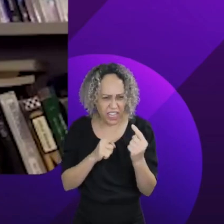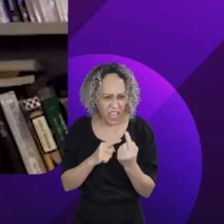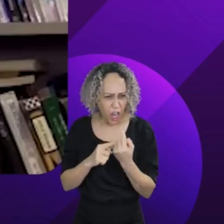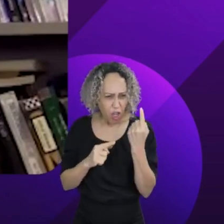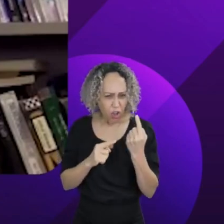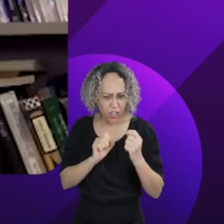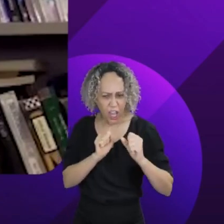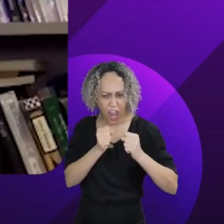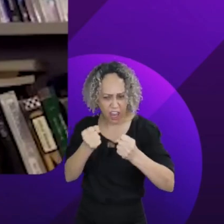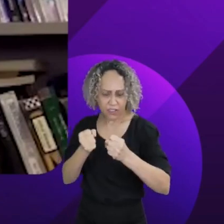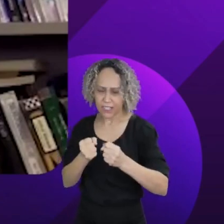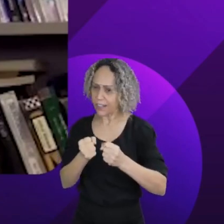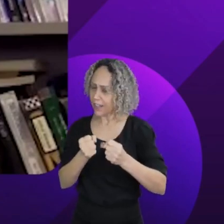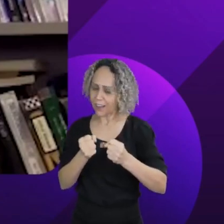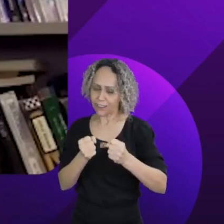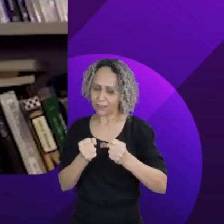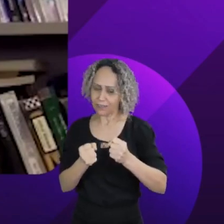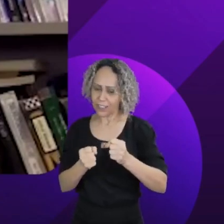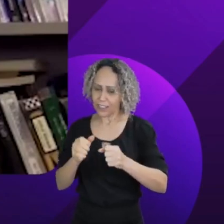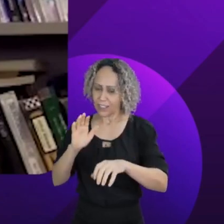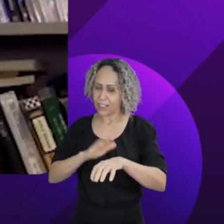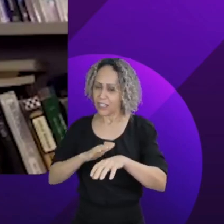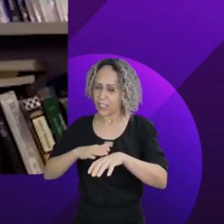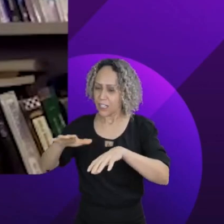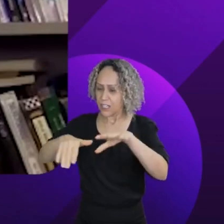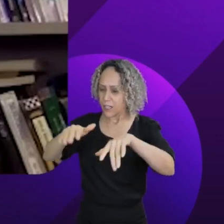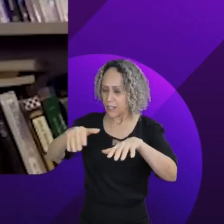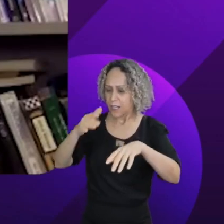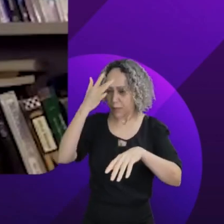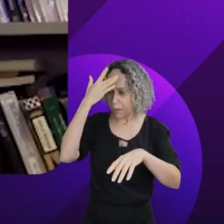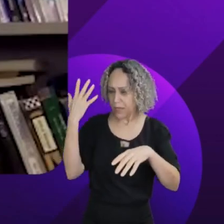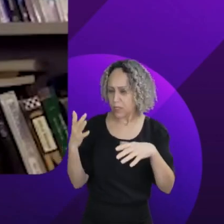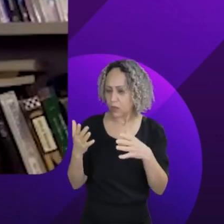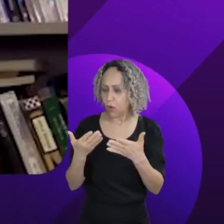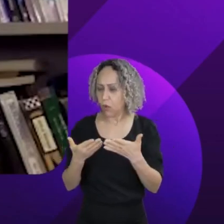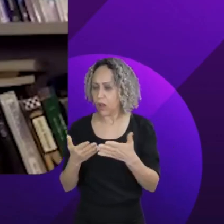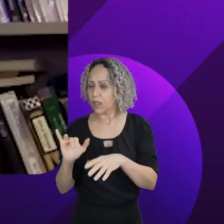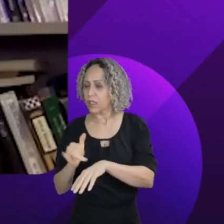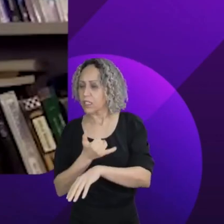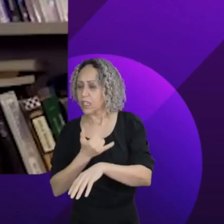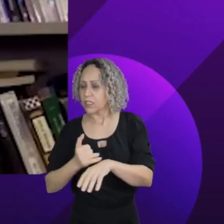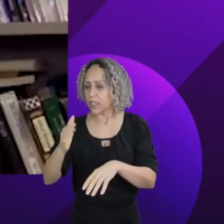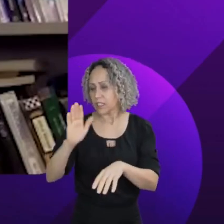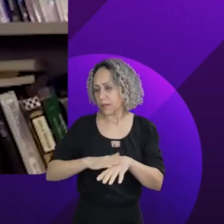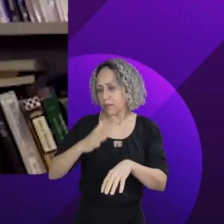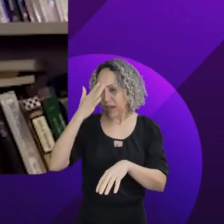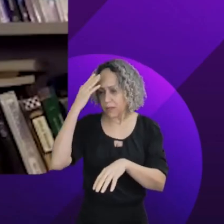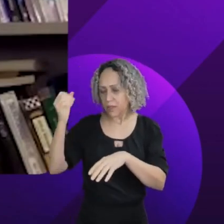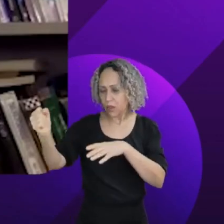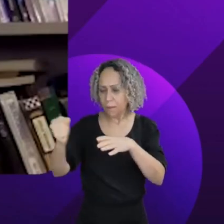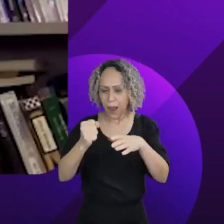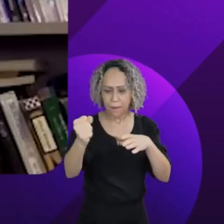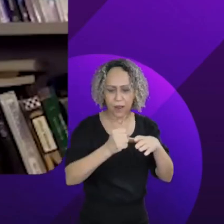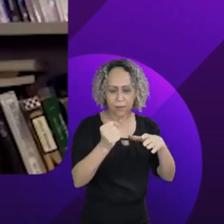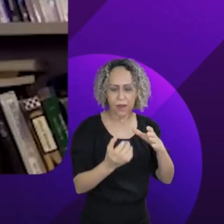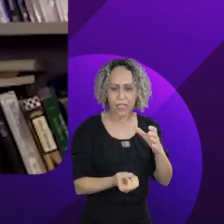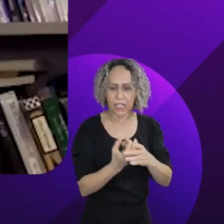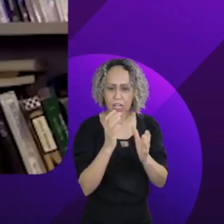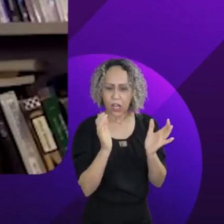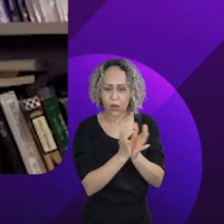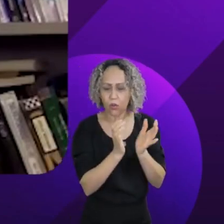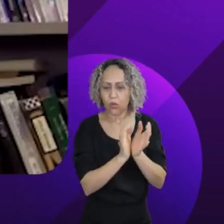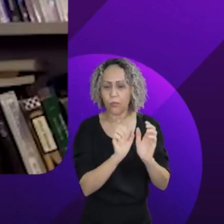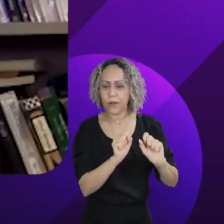só dela, esse fardo é de todas as mulheres que são vítimas de violência, que